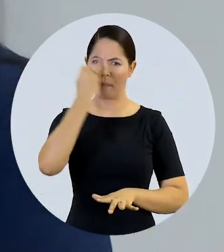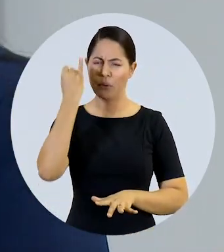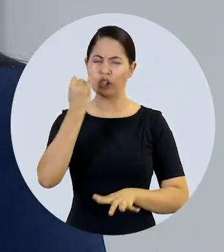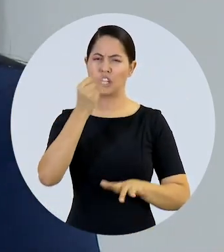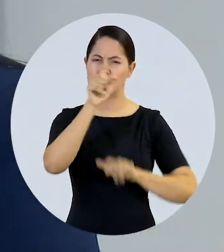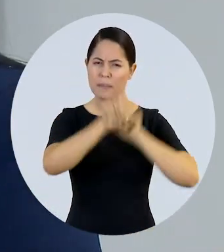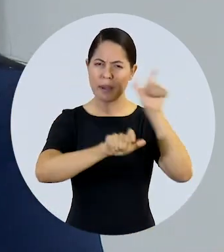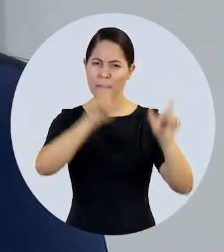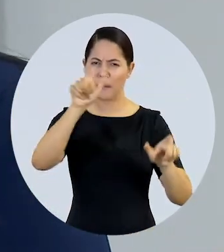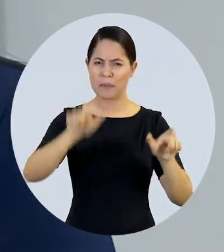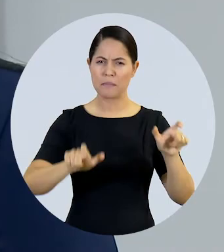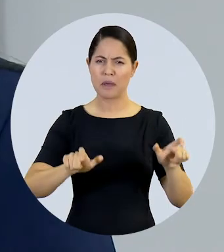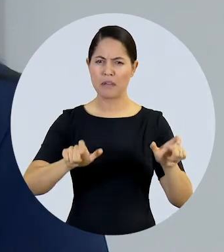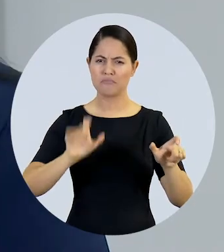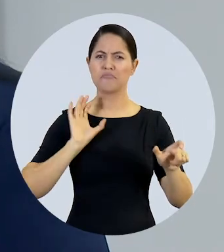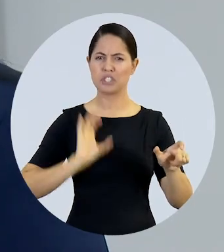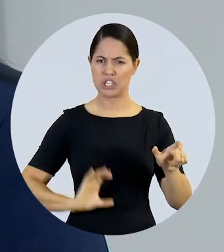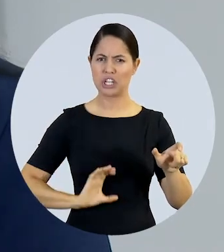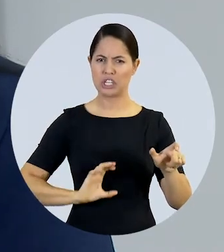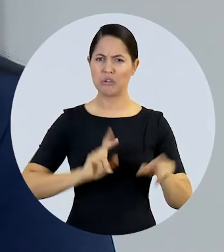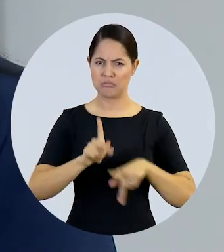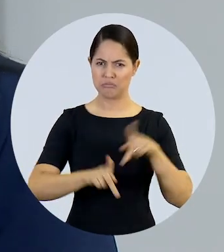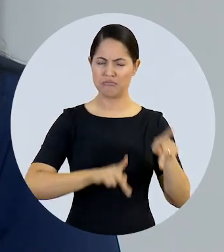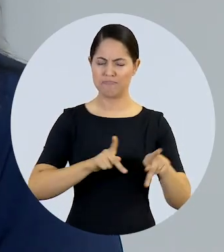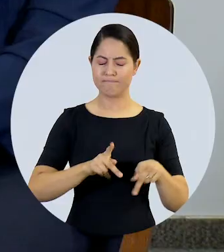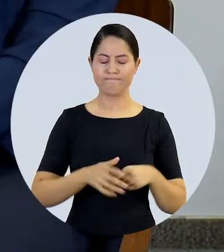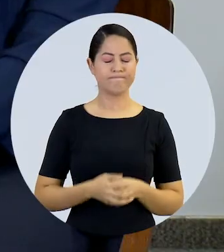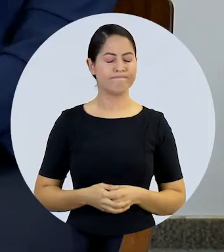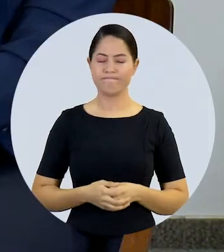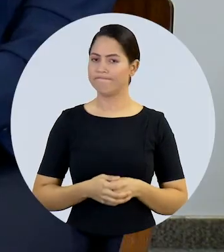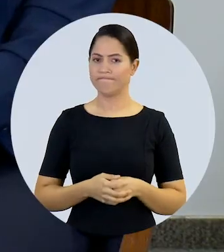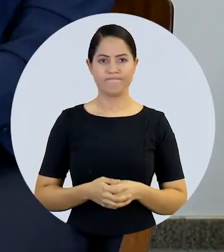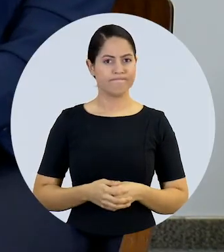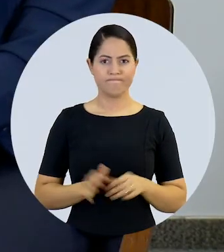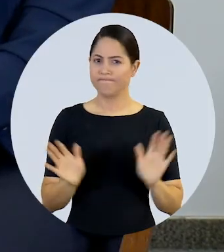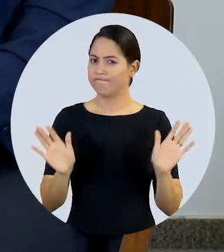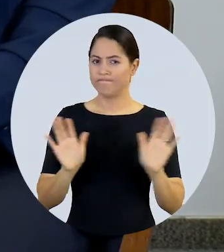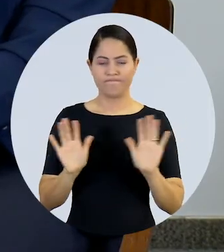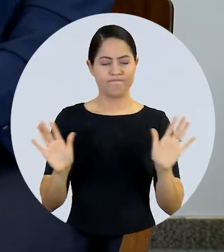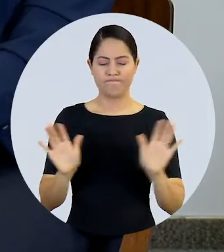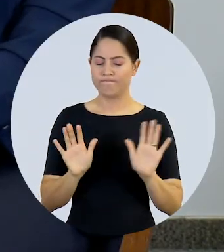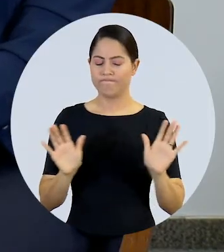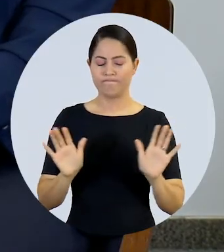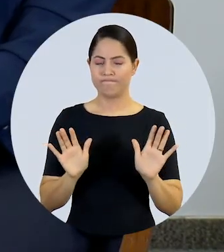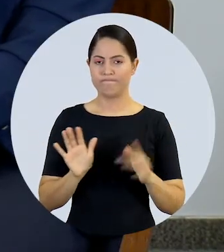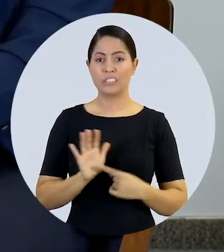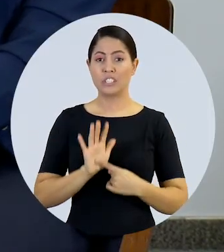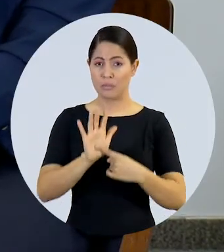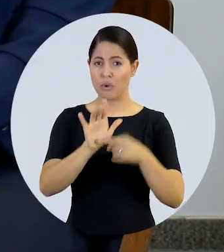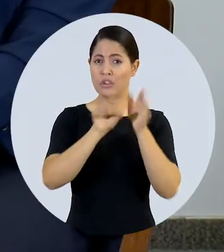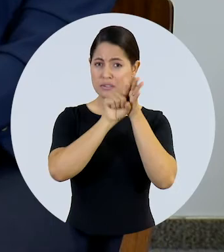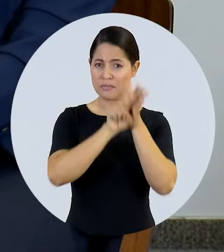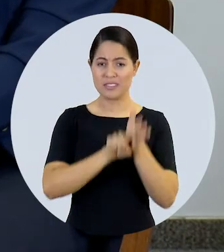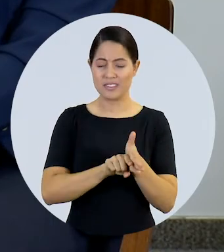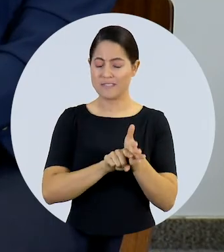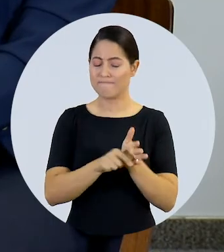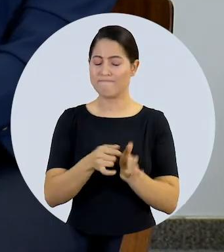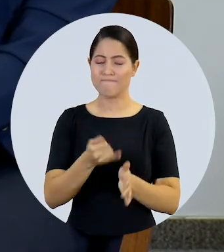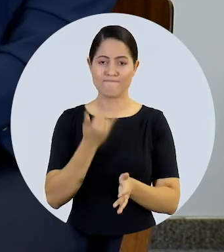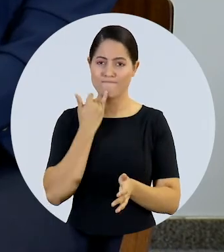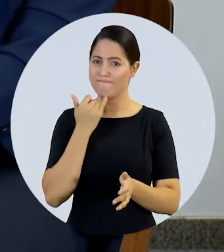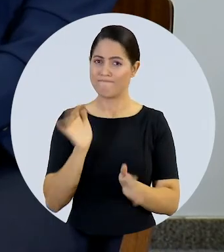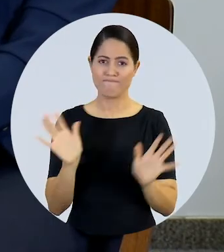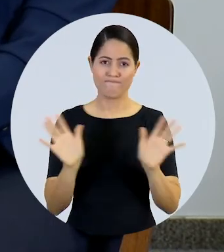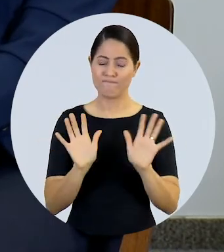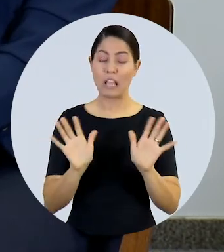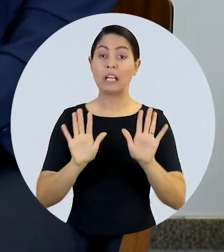importância do respeito a todos os cidadãos? Não. Pelos dados, não. A última